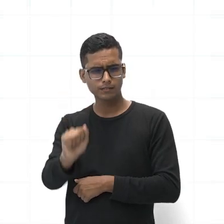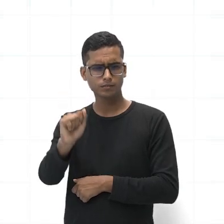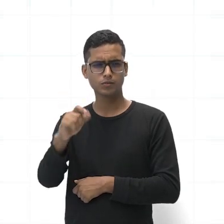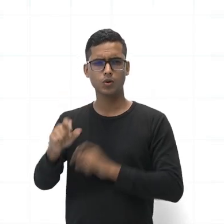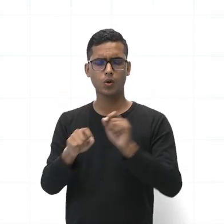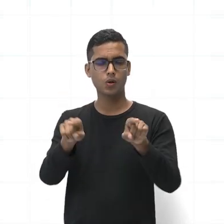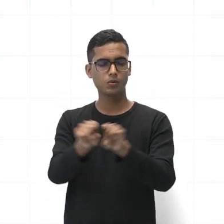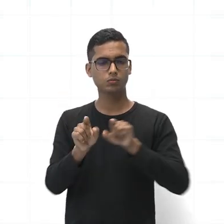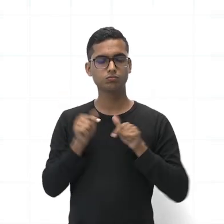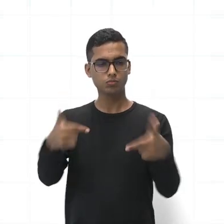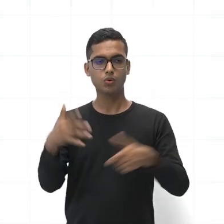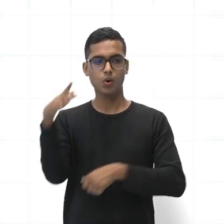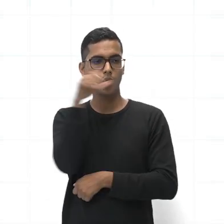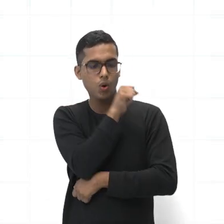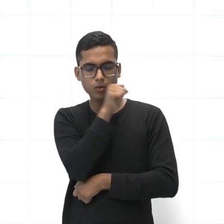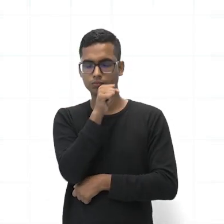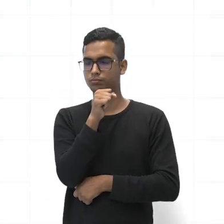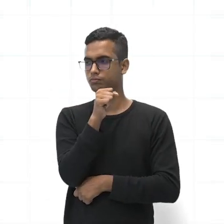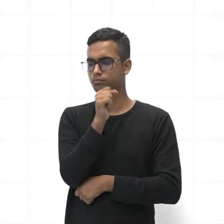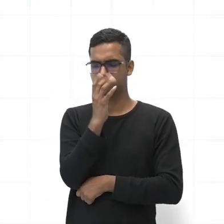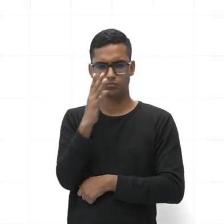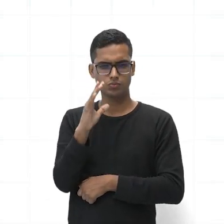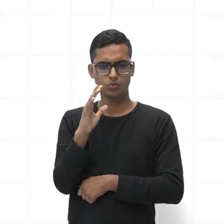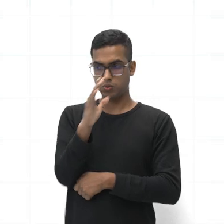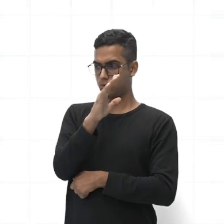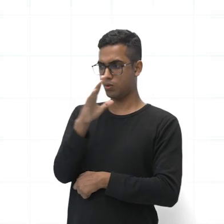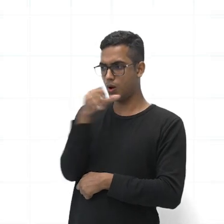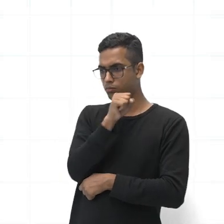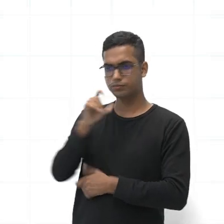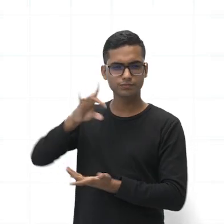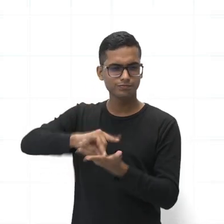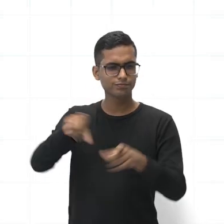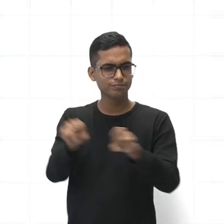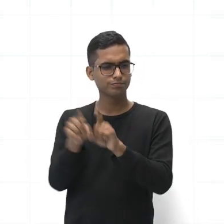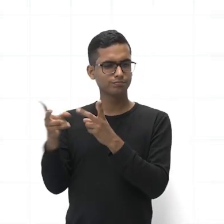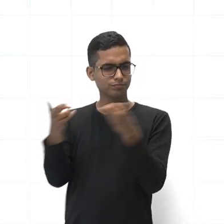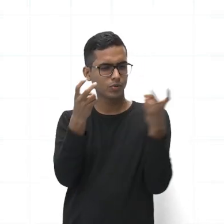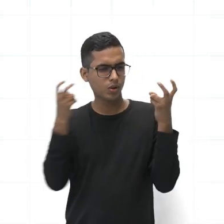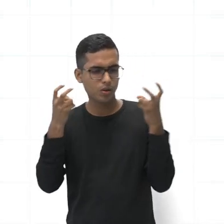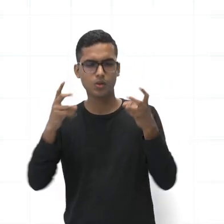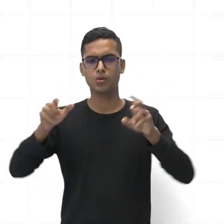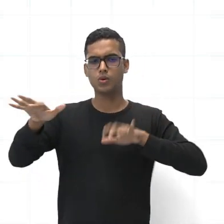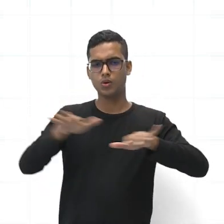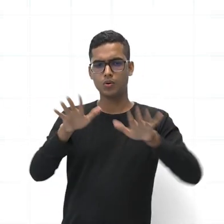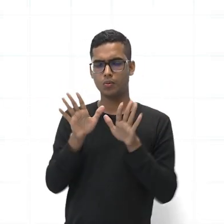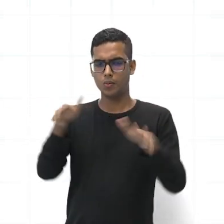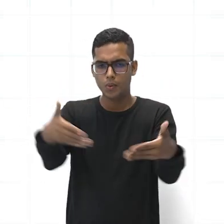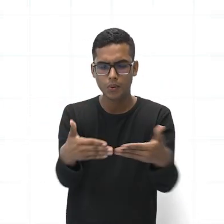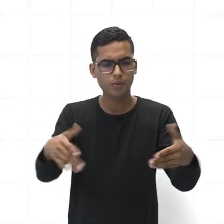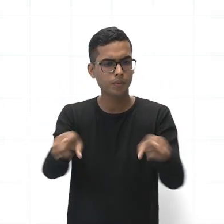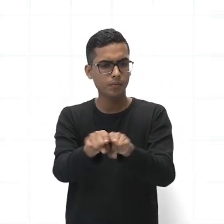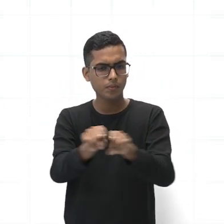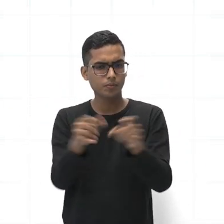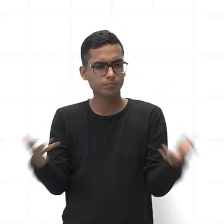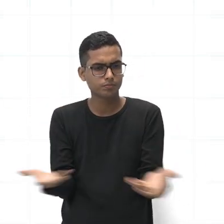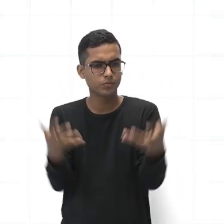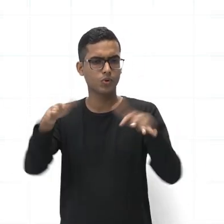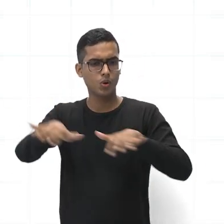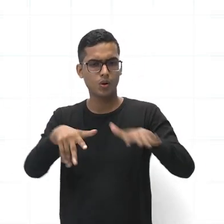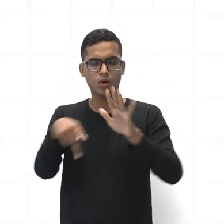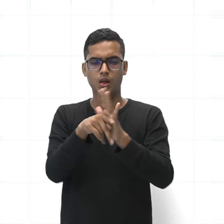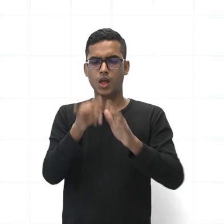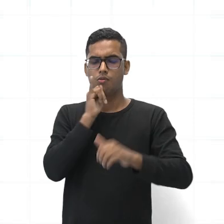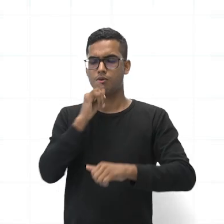respostas automáticas e rápidas do sistema nervoso e estímulos específicos, como a retirada rápida da